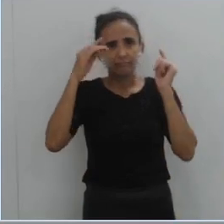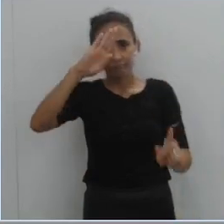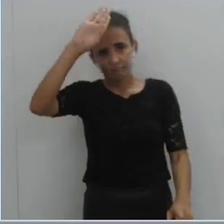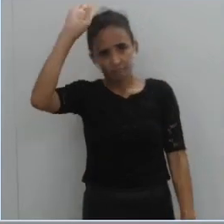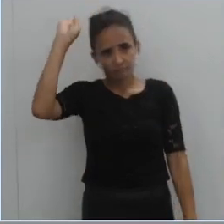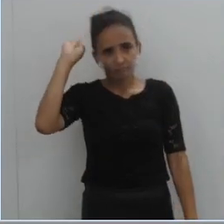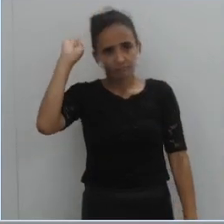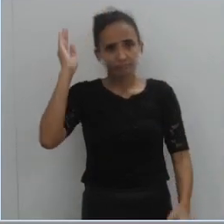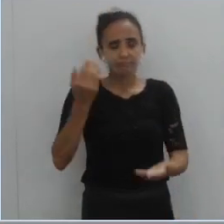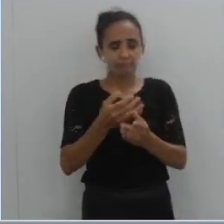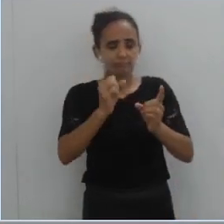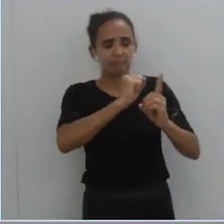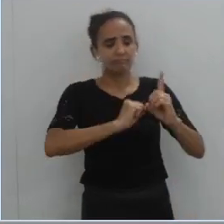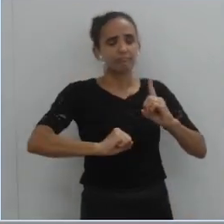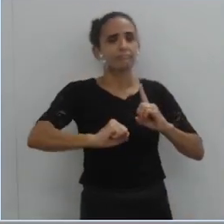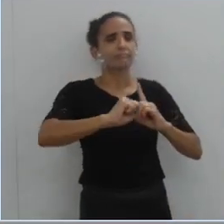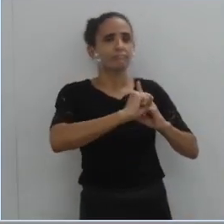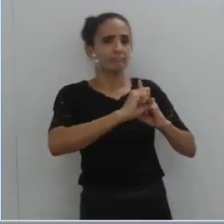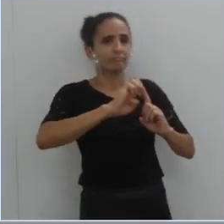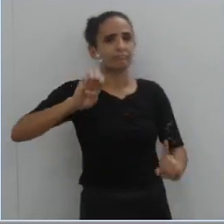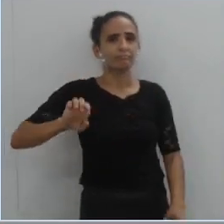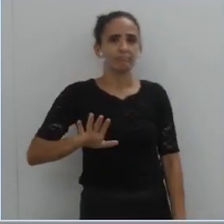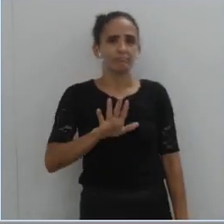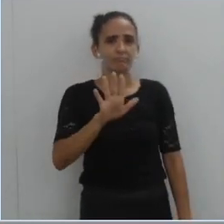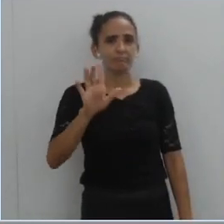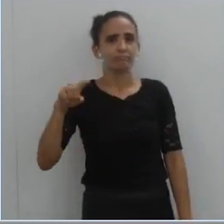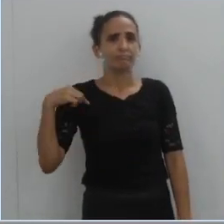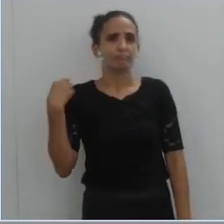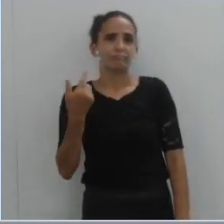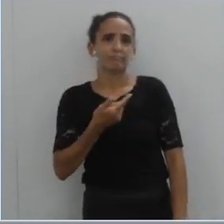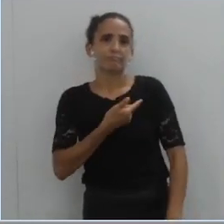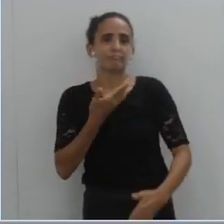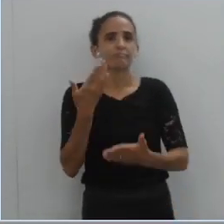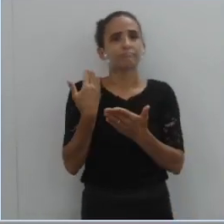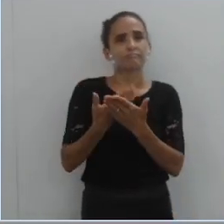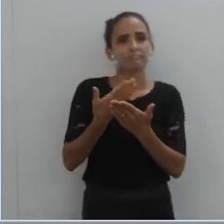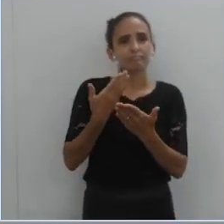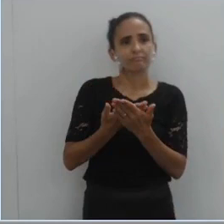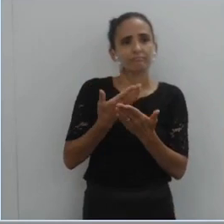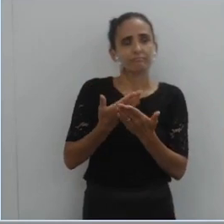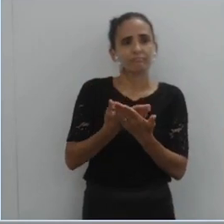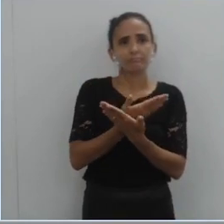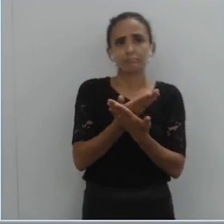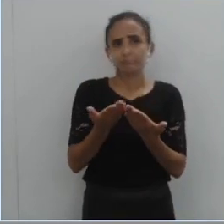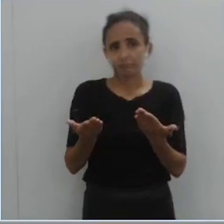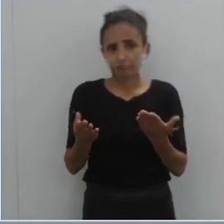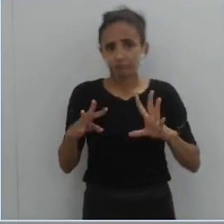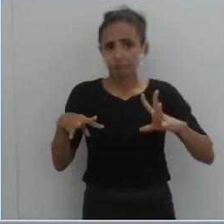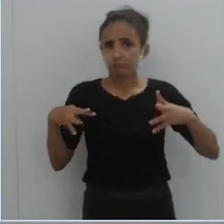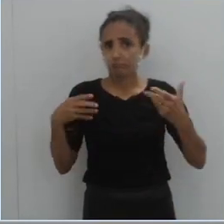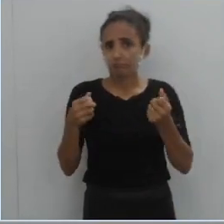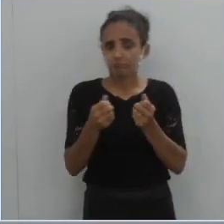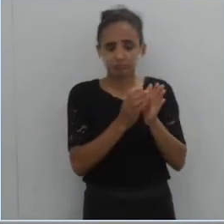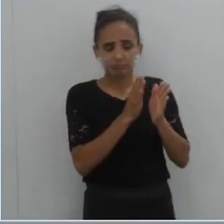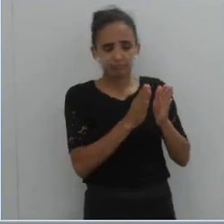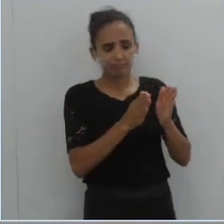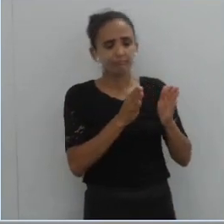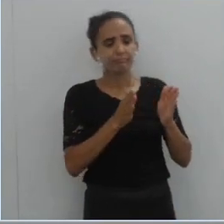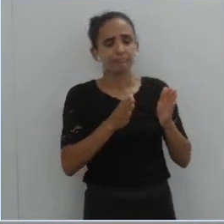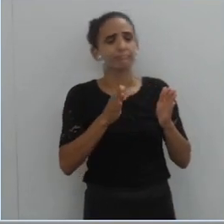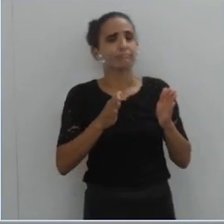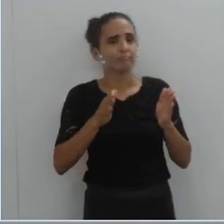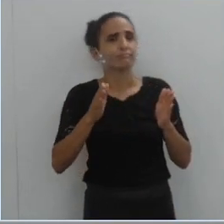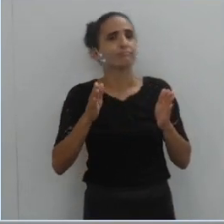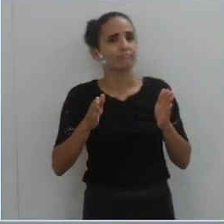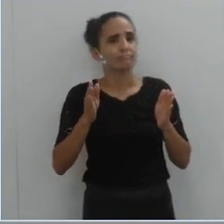essas sociedades europeias, para a gente recapitular aqui, são idades diferentes,